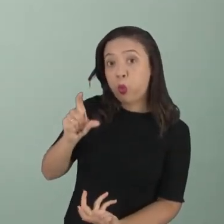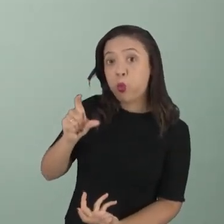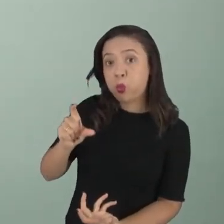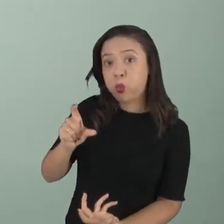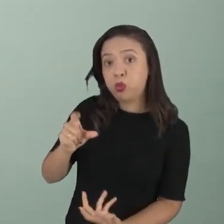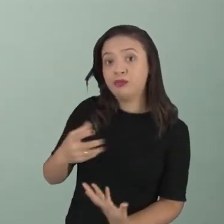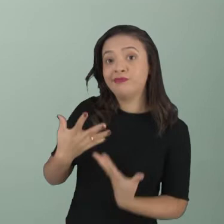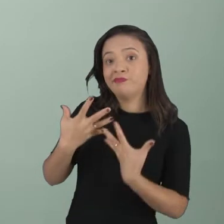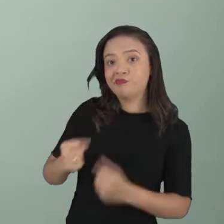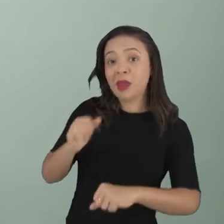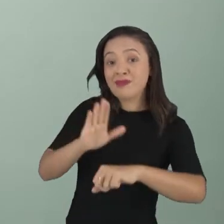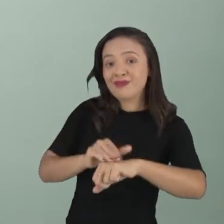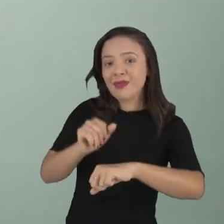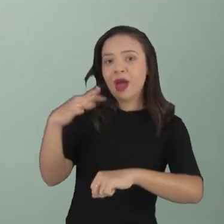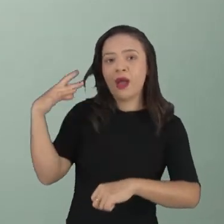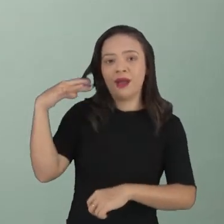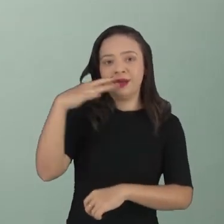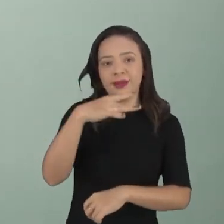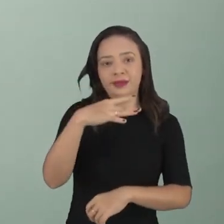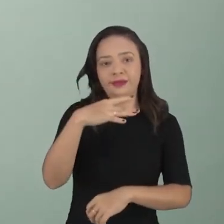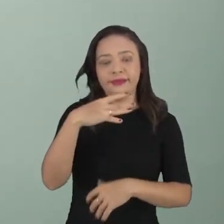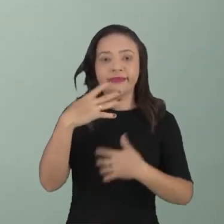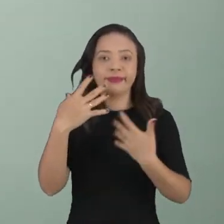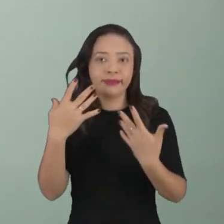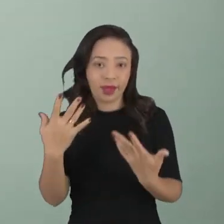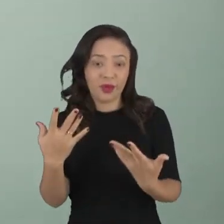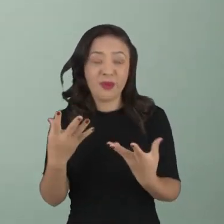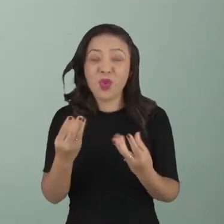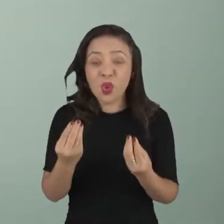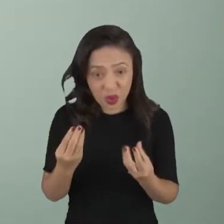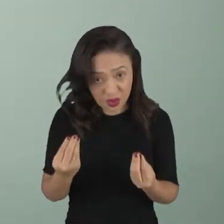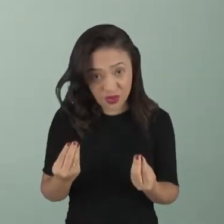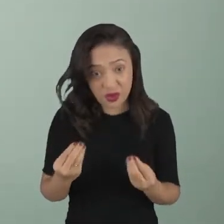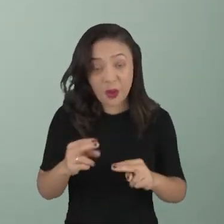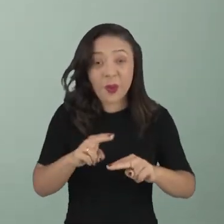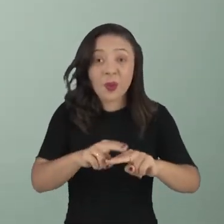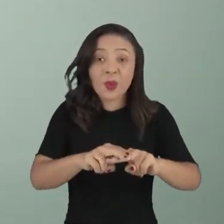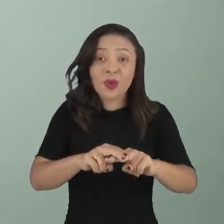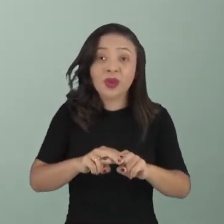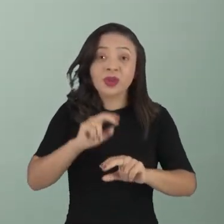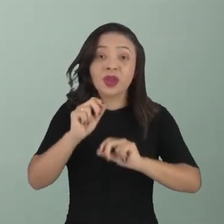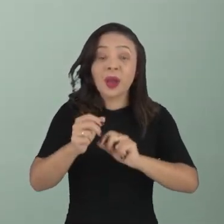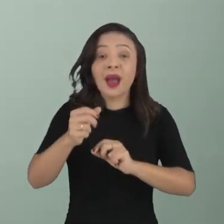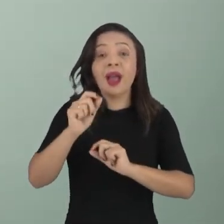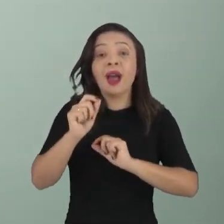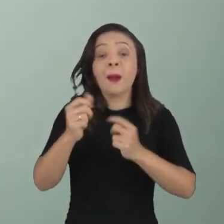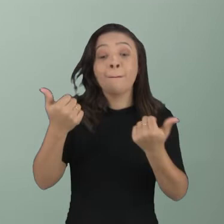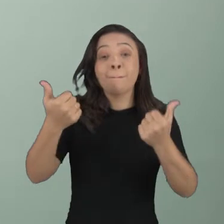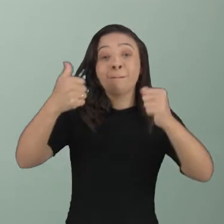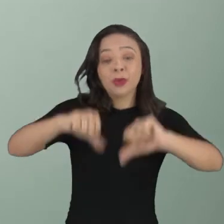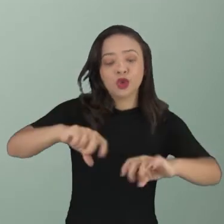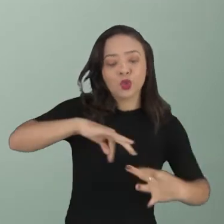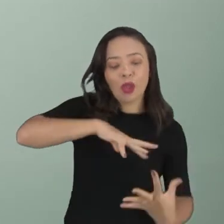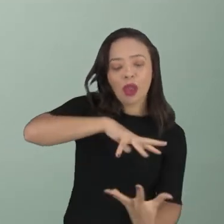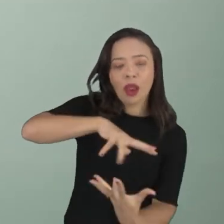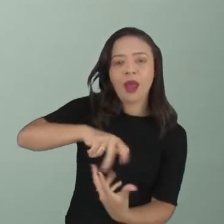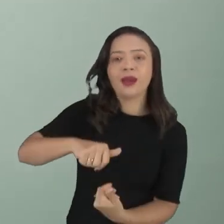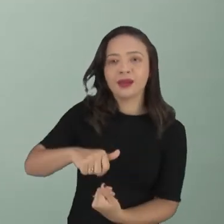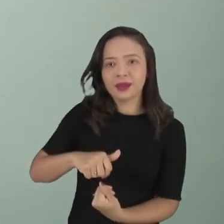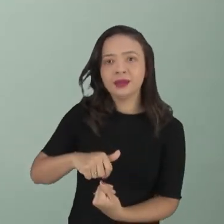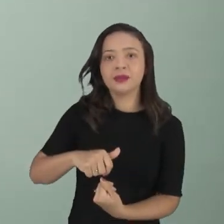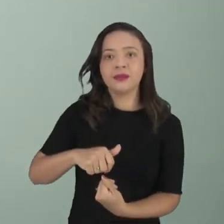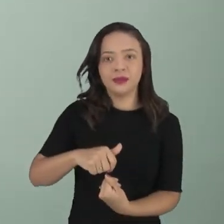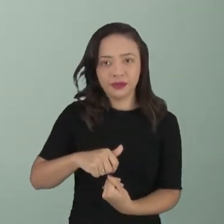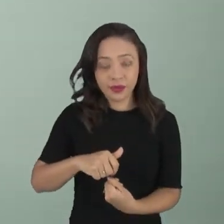mais calor, né? E esse calor em excesso, tudo em excesso faz mal. E esse calor em excesso, ele vai prejudicar o planeta como um todo, tá? Por